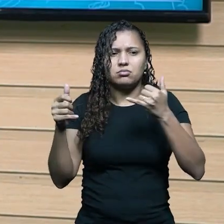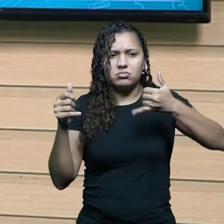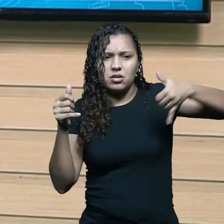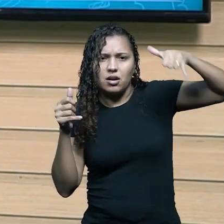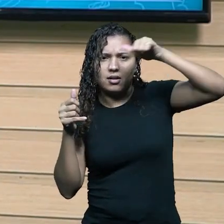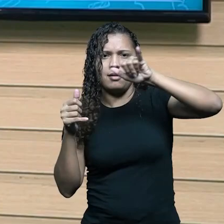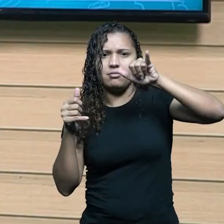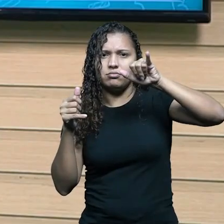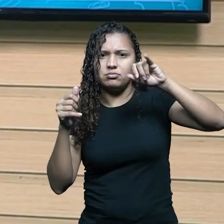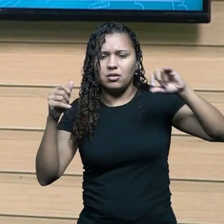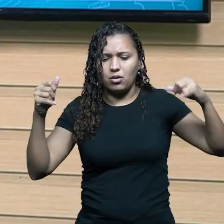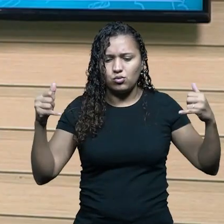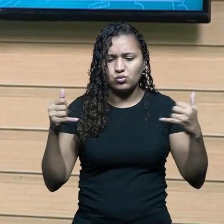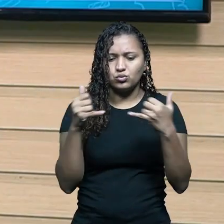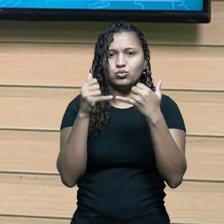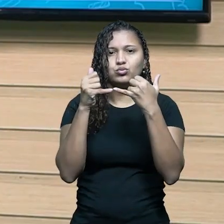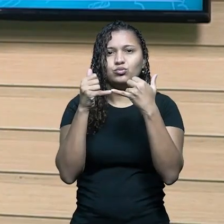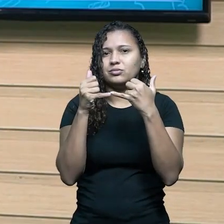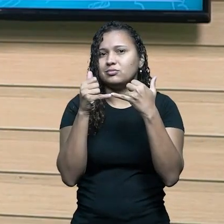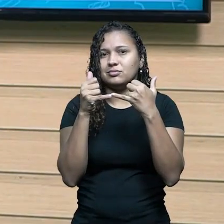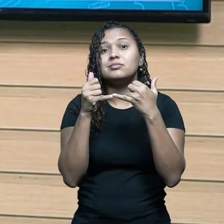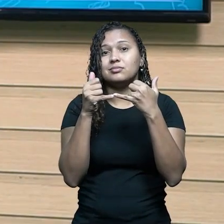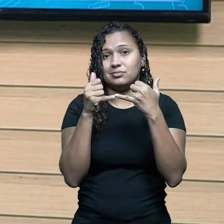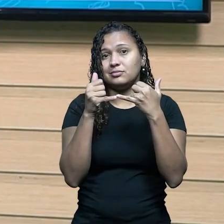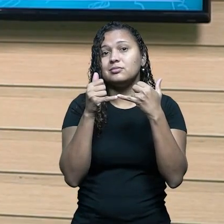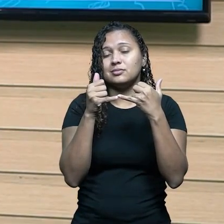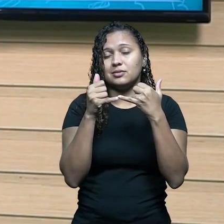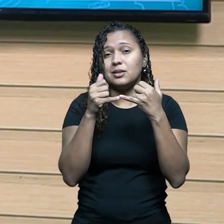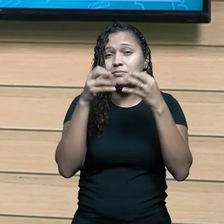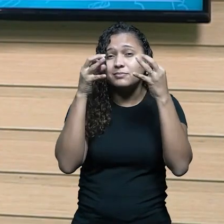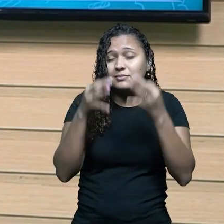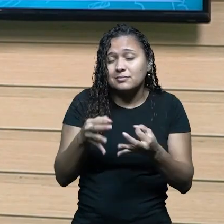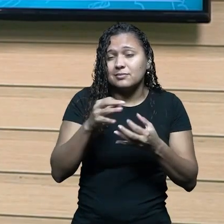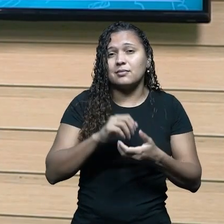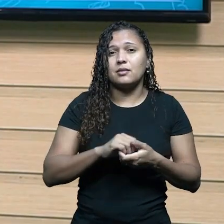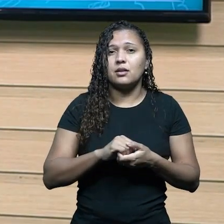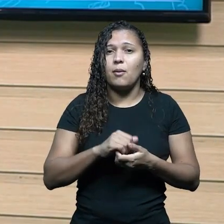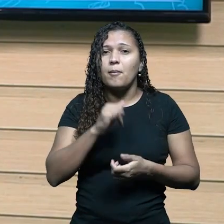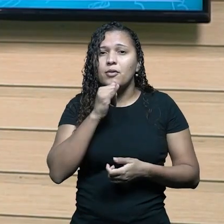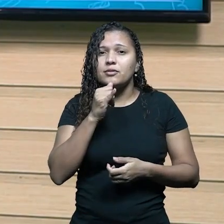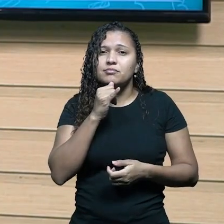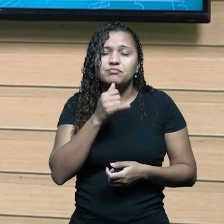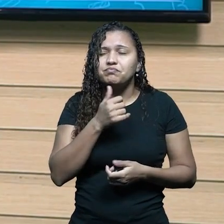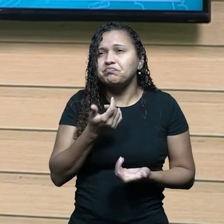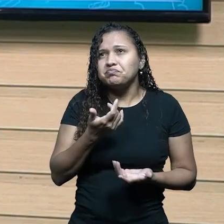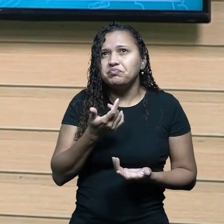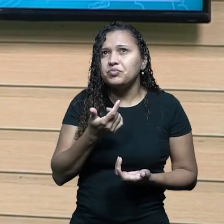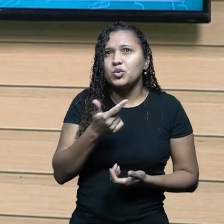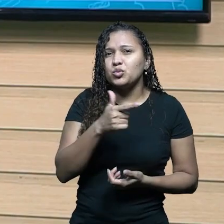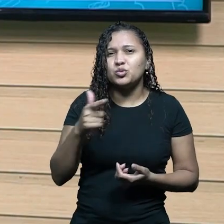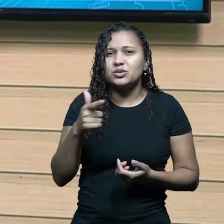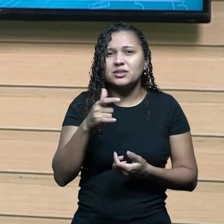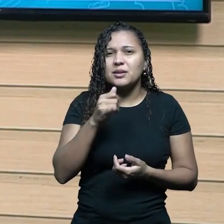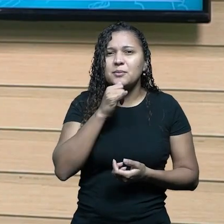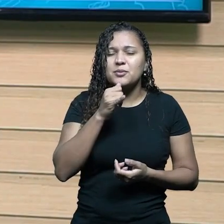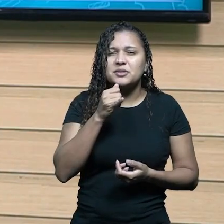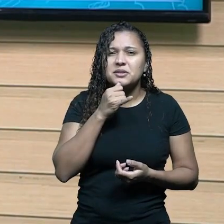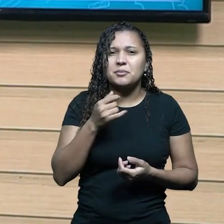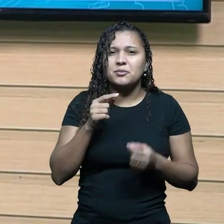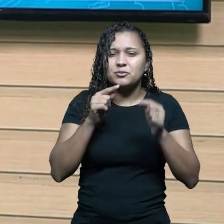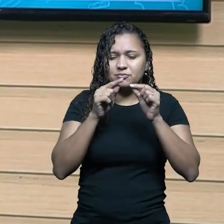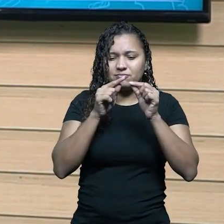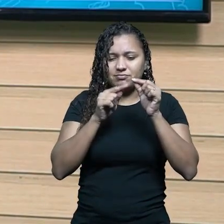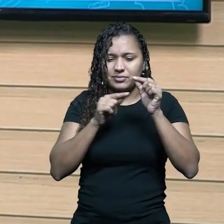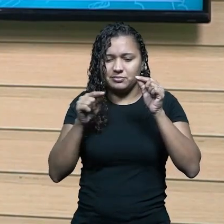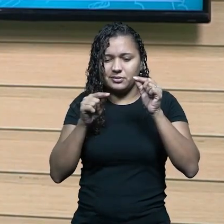ou arco e linha, ou dois arcos, de forma precisa, tá? De forma que também não deixe cantos,